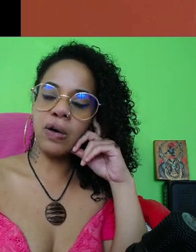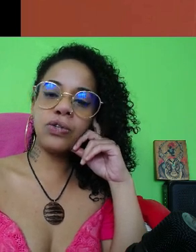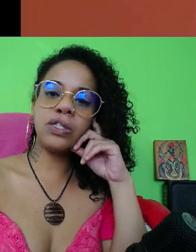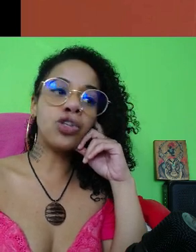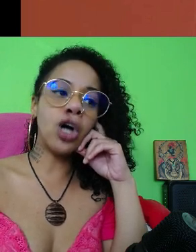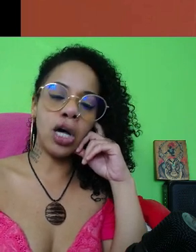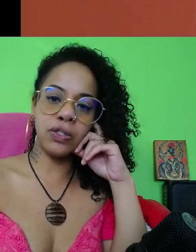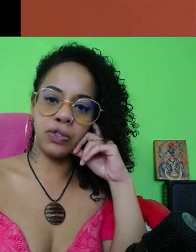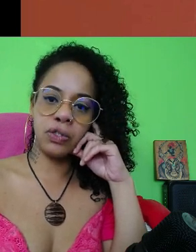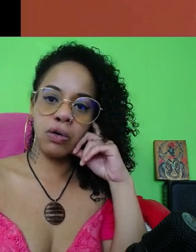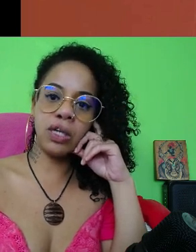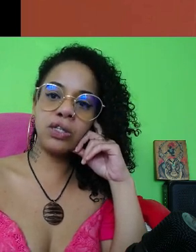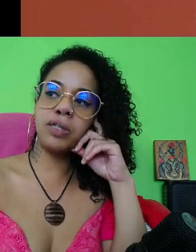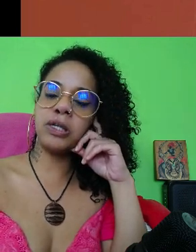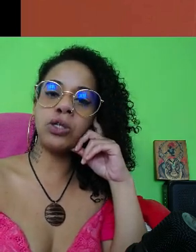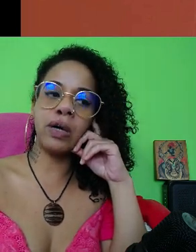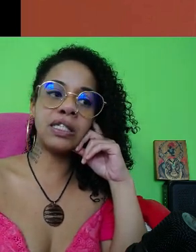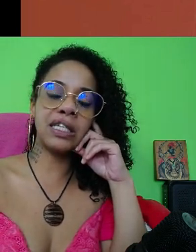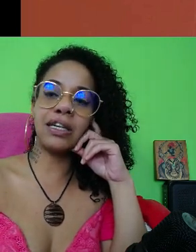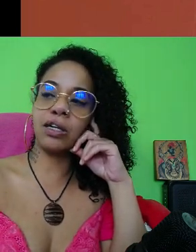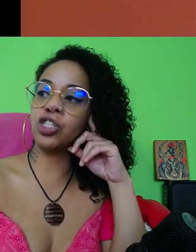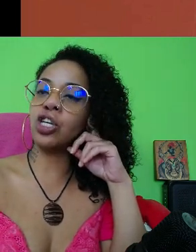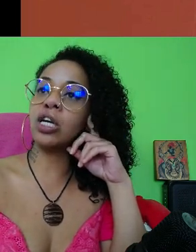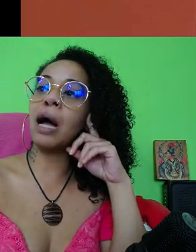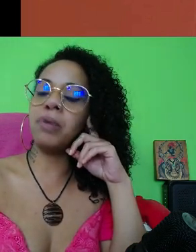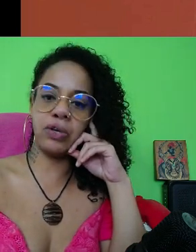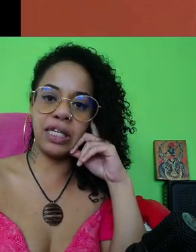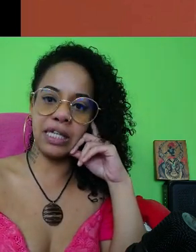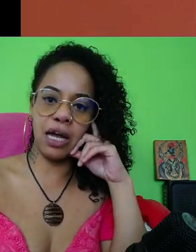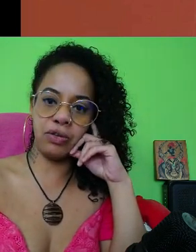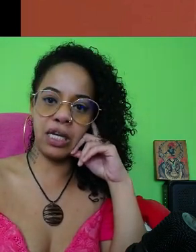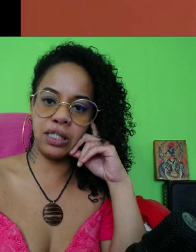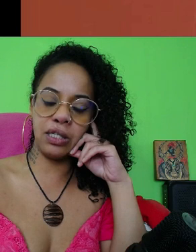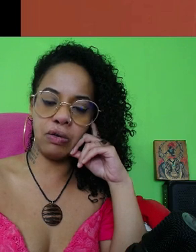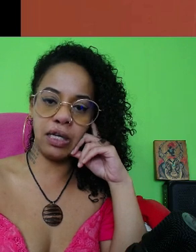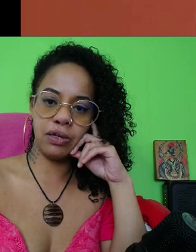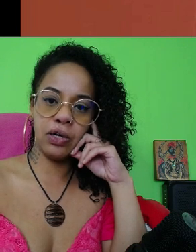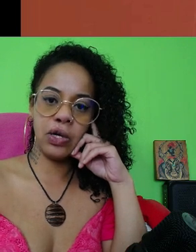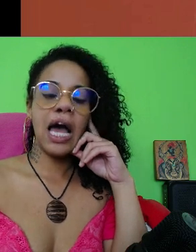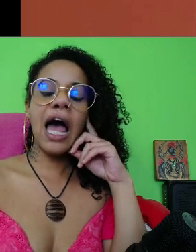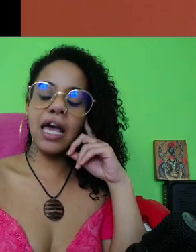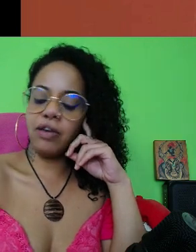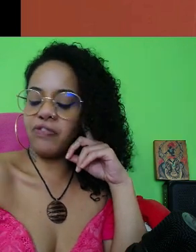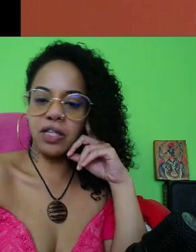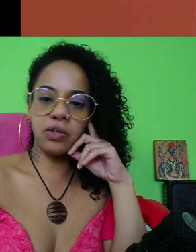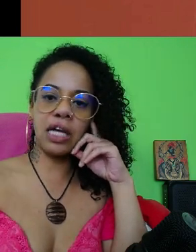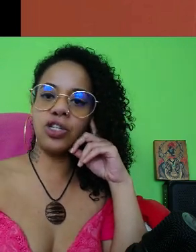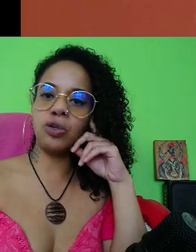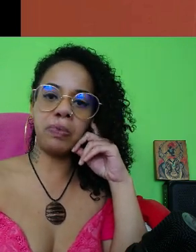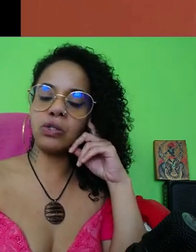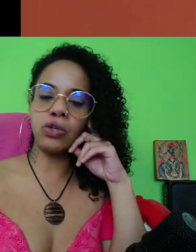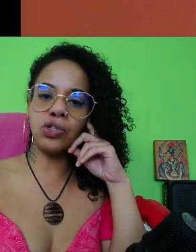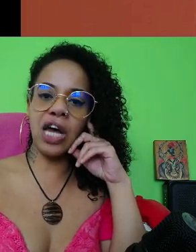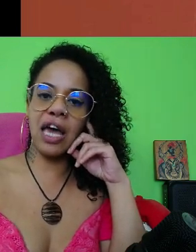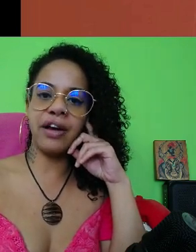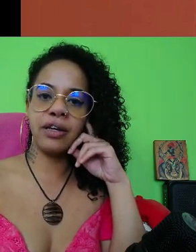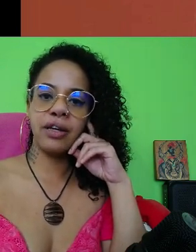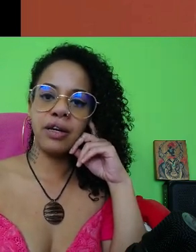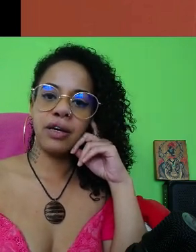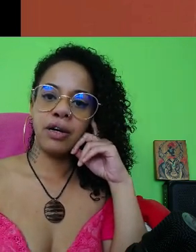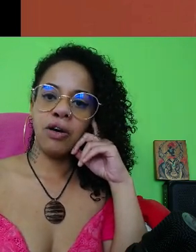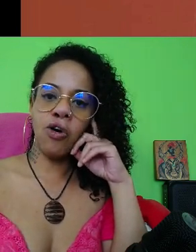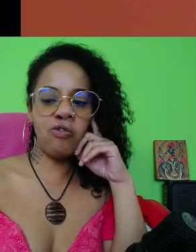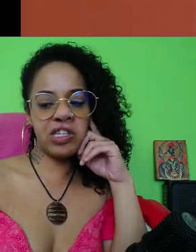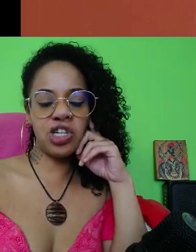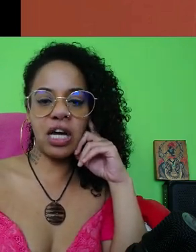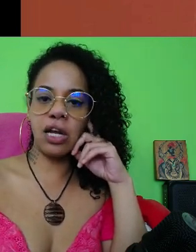quantos idosos quantas pessoas de cabelo grisalho tem nesse rolê aí fez o teste do pescoço já era